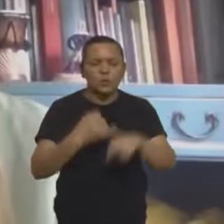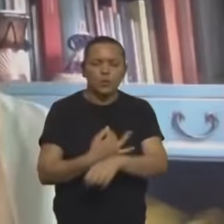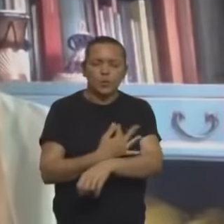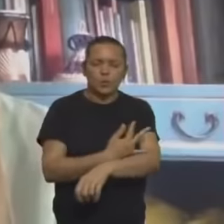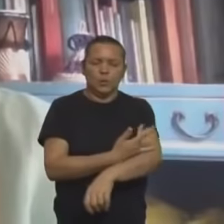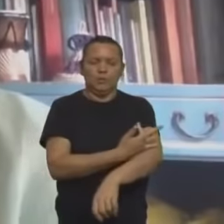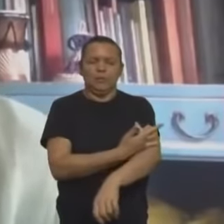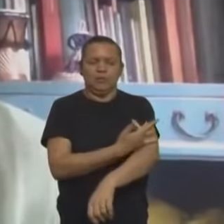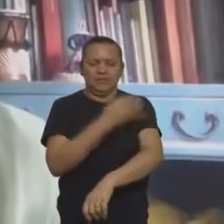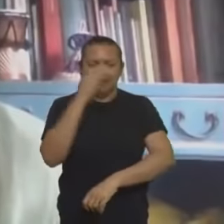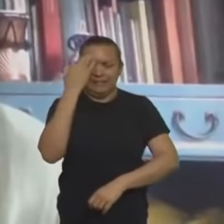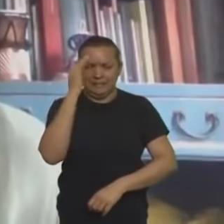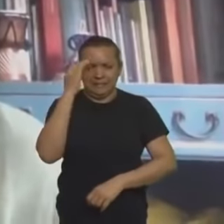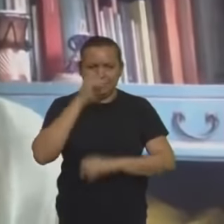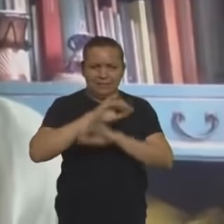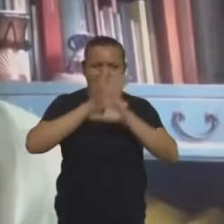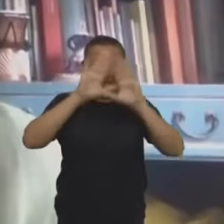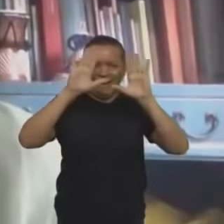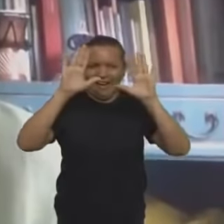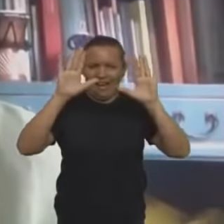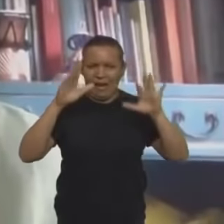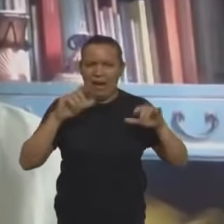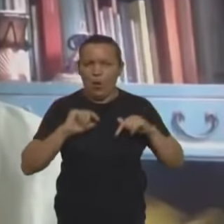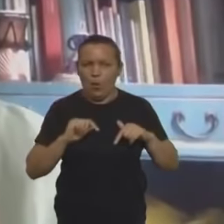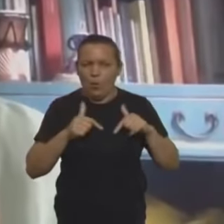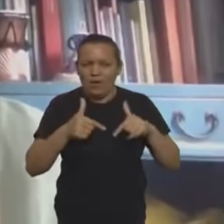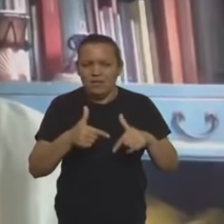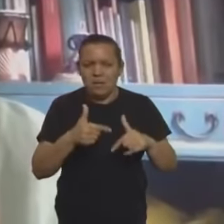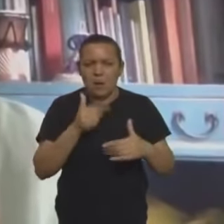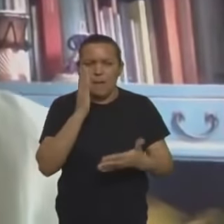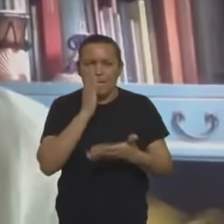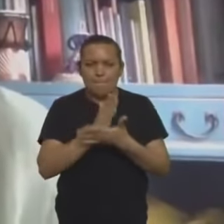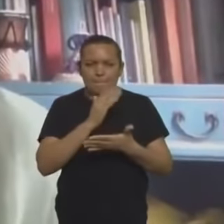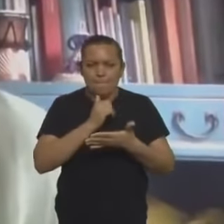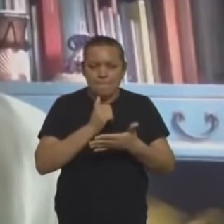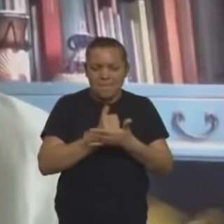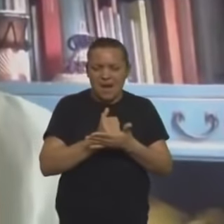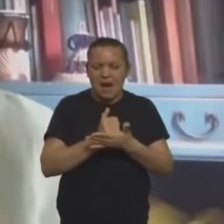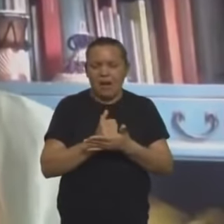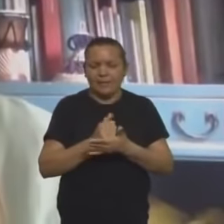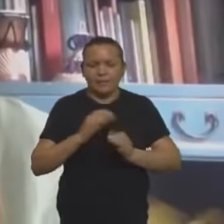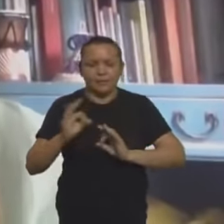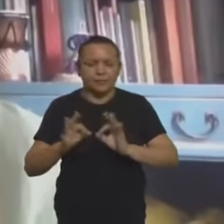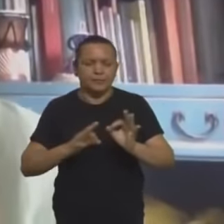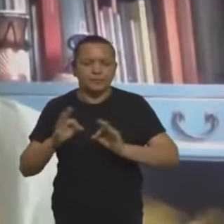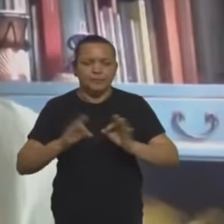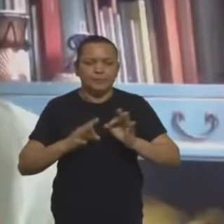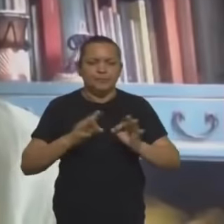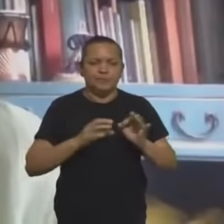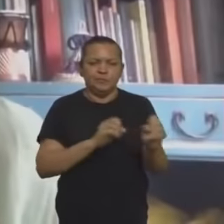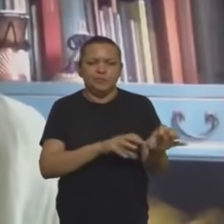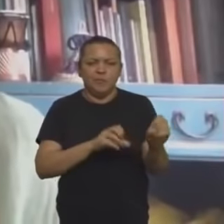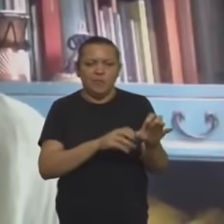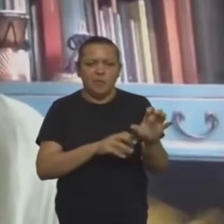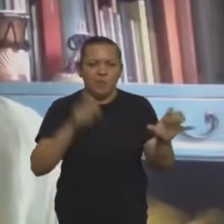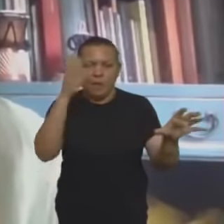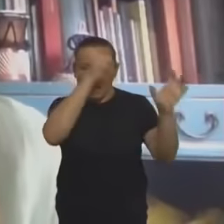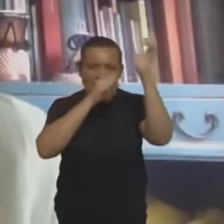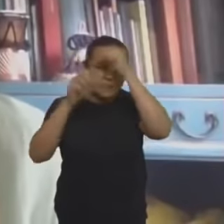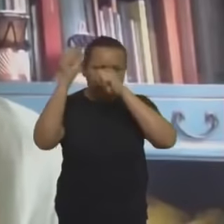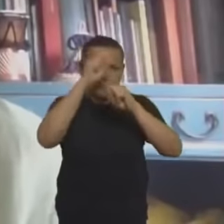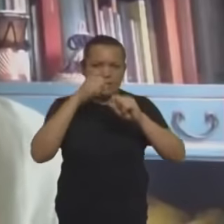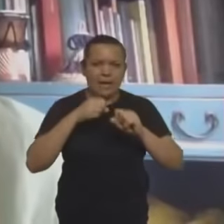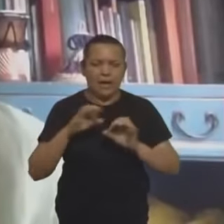é entender que a motivação é parte do processo, né, de ensino-aprendizagem, e o projeto de convivência está